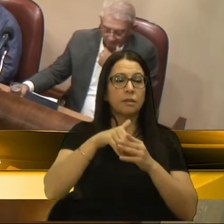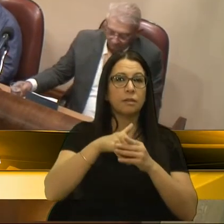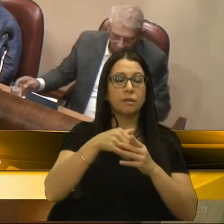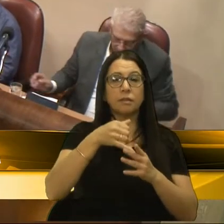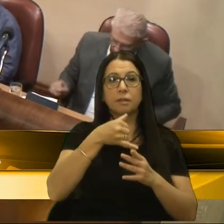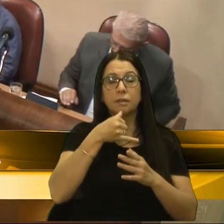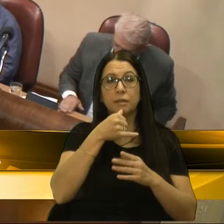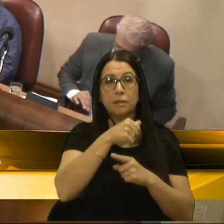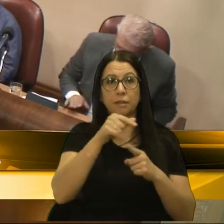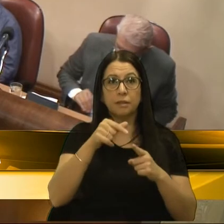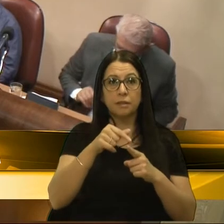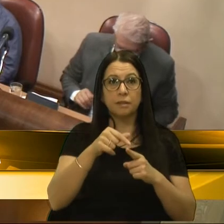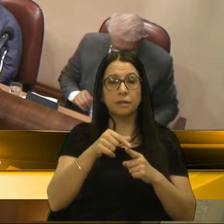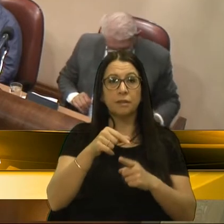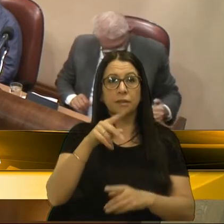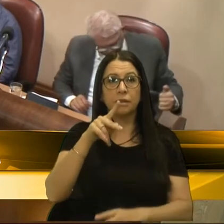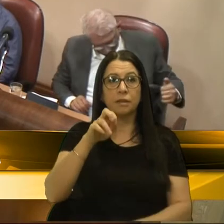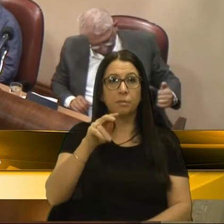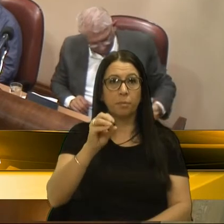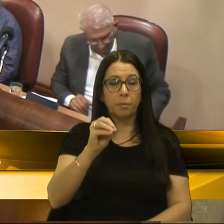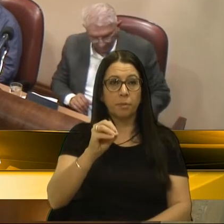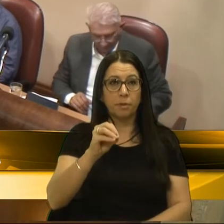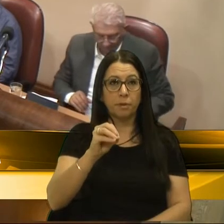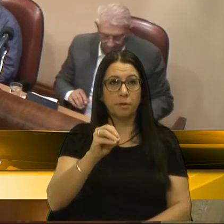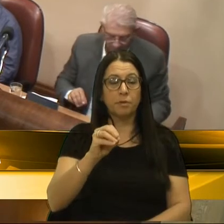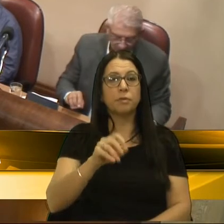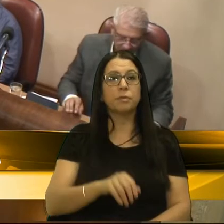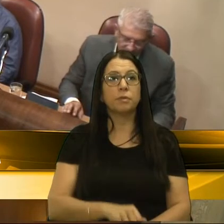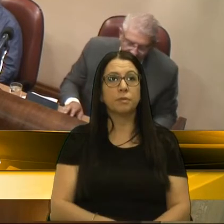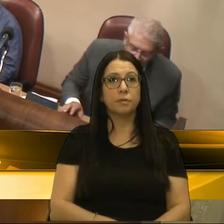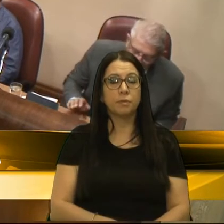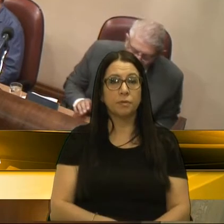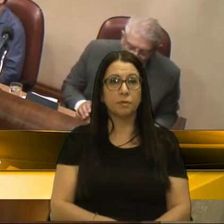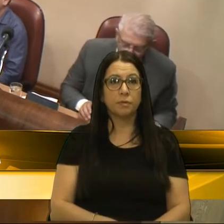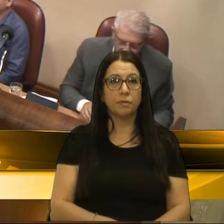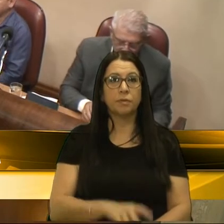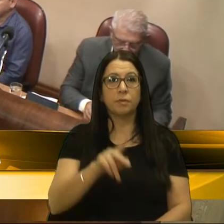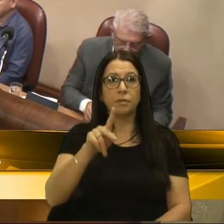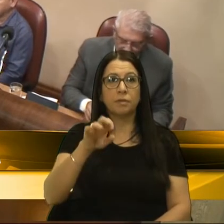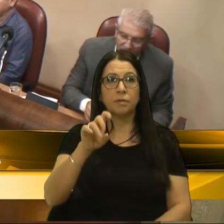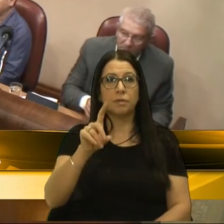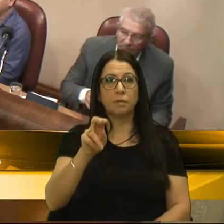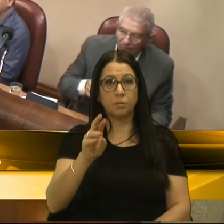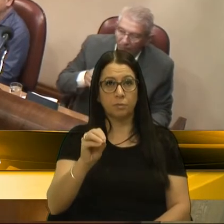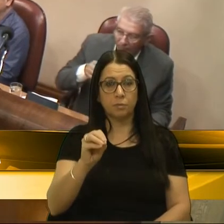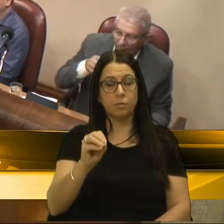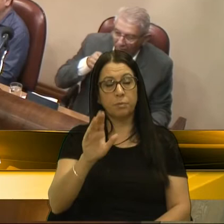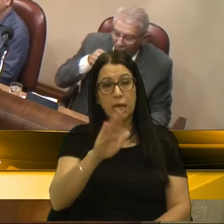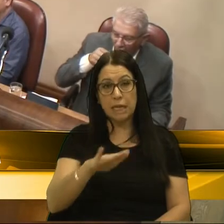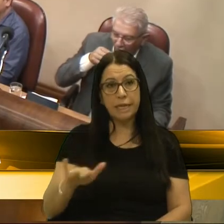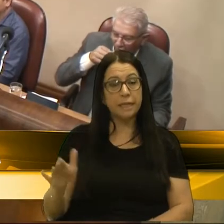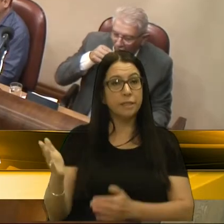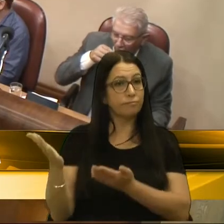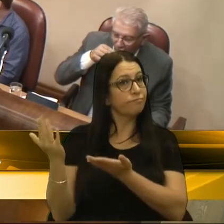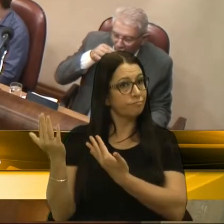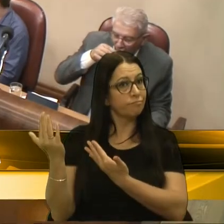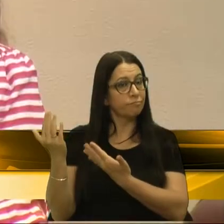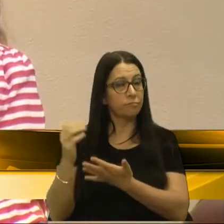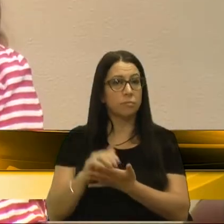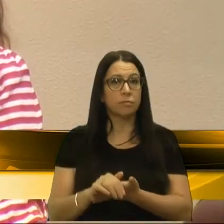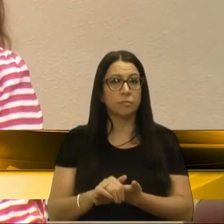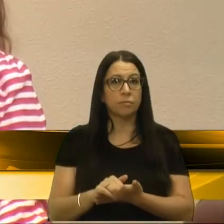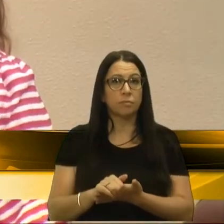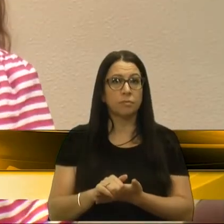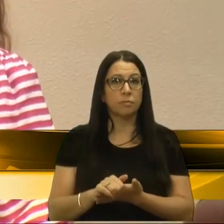aos familiares de Pedro Henrique Pacheco Fernandes, né? Pedro Henrique, né, uma criança jovem que